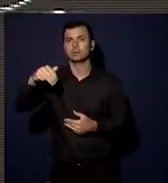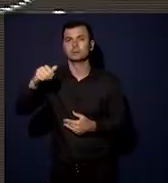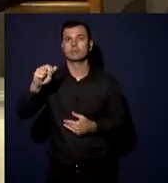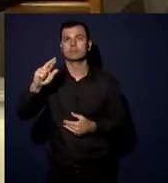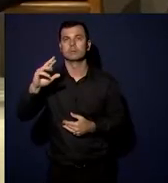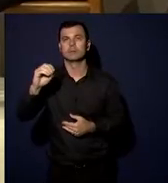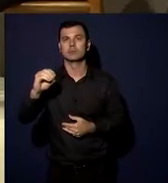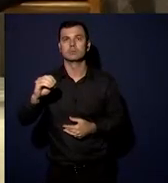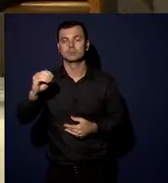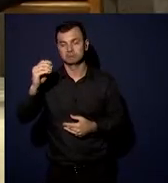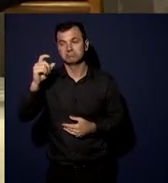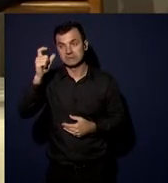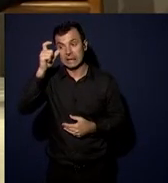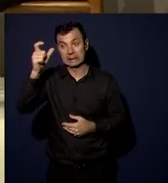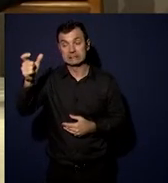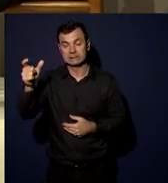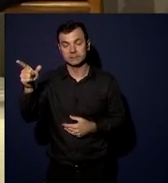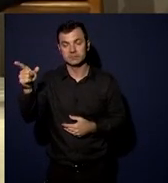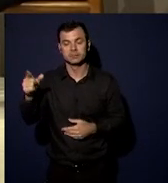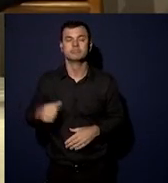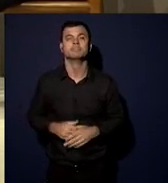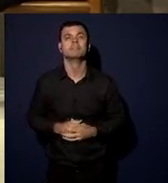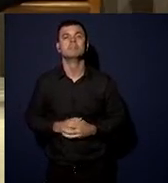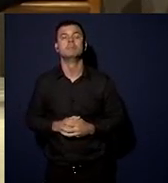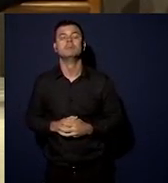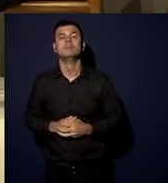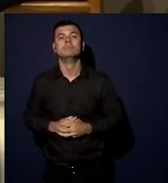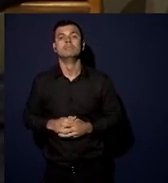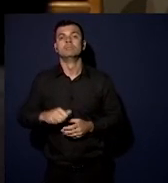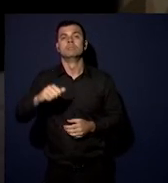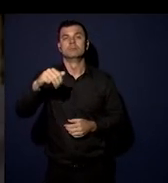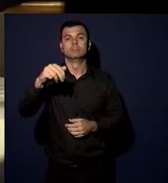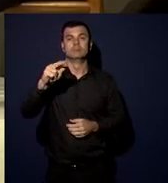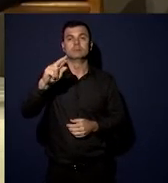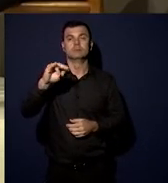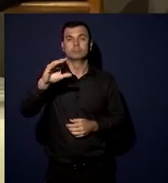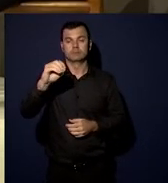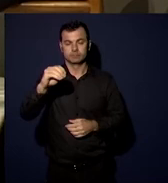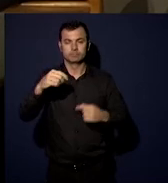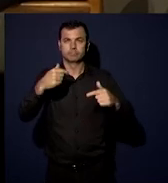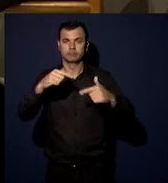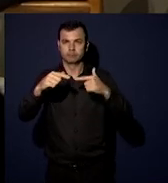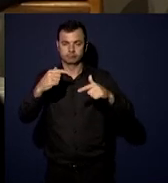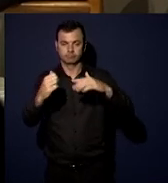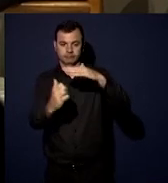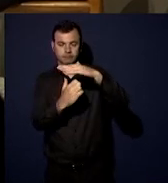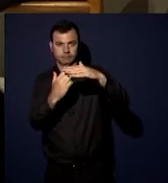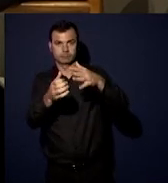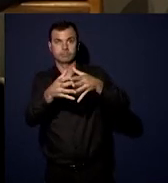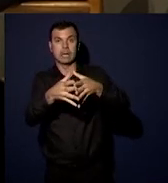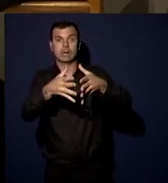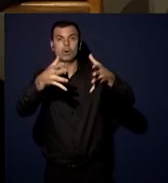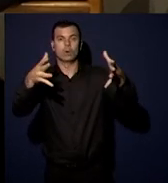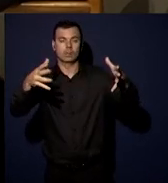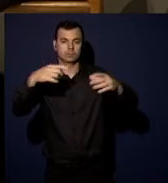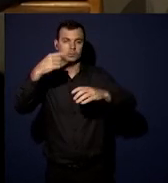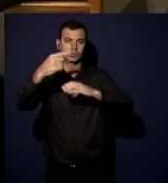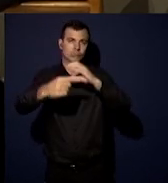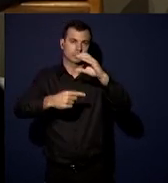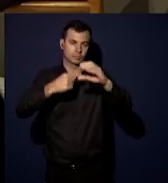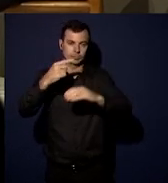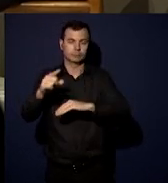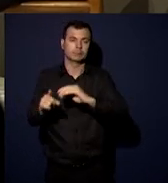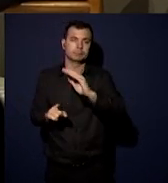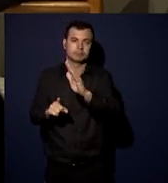aí eu Maurício na vez que você trabalha numas maiores multinacionais de energia do mundo queria fazer uma pergunta